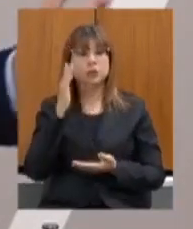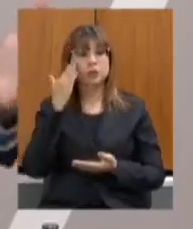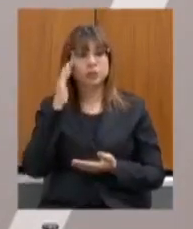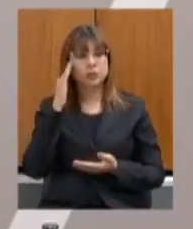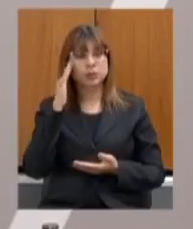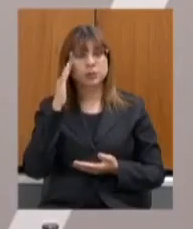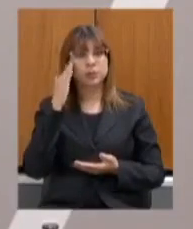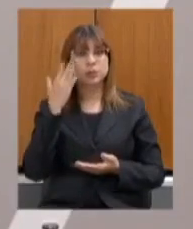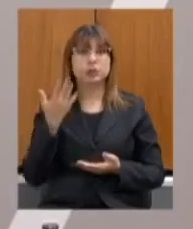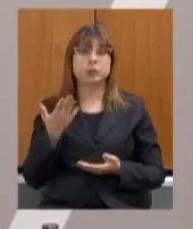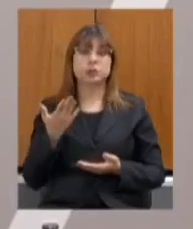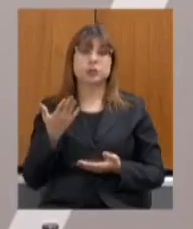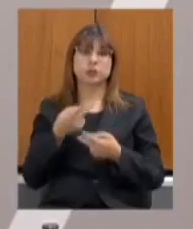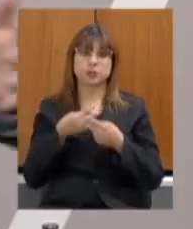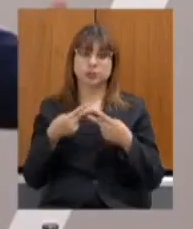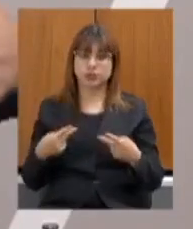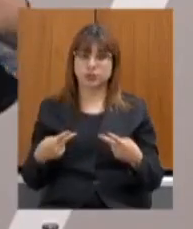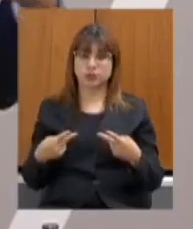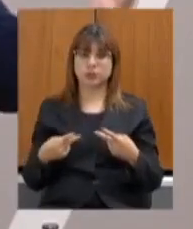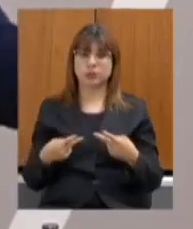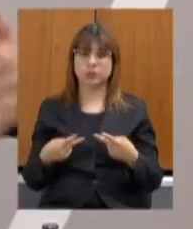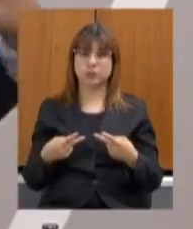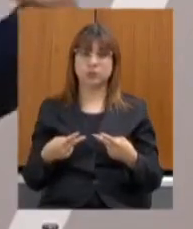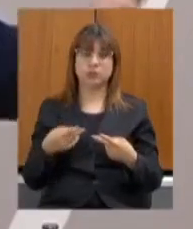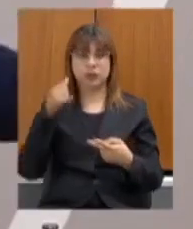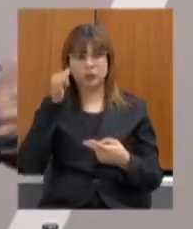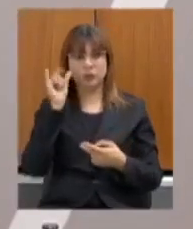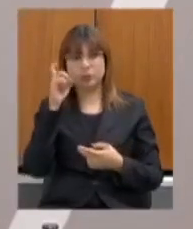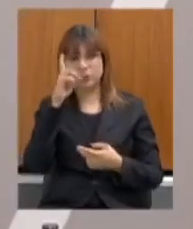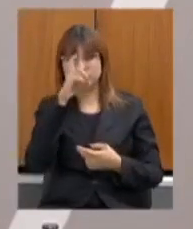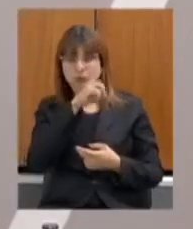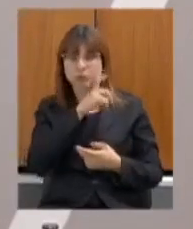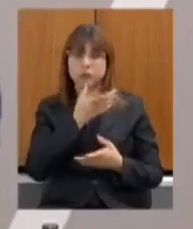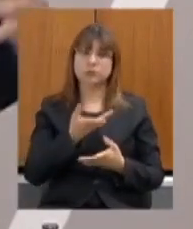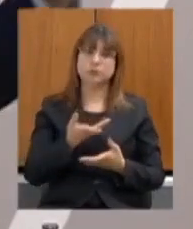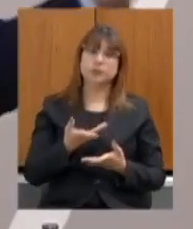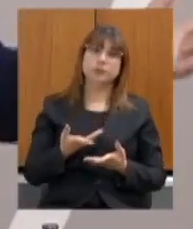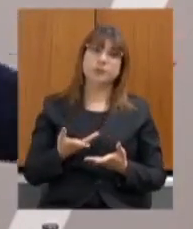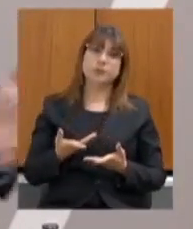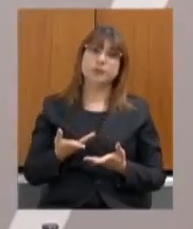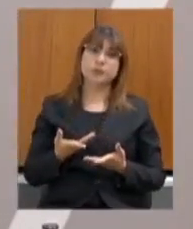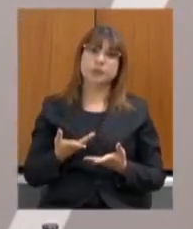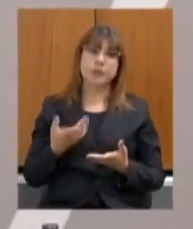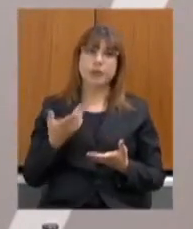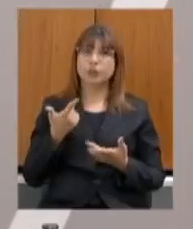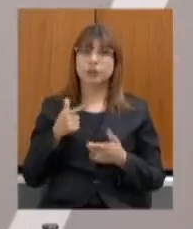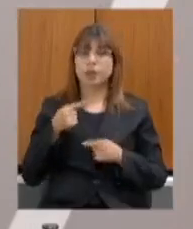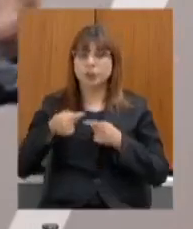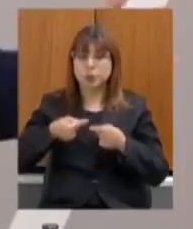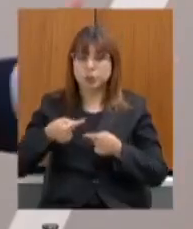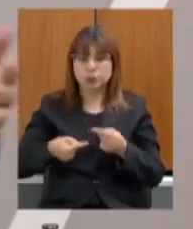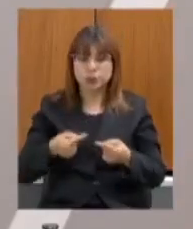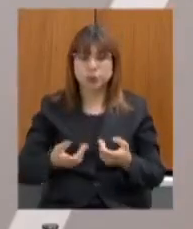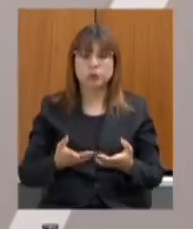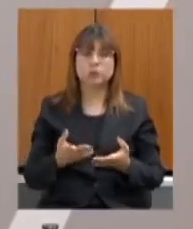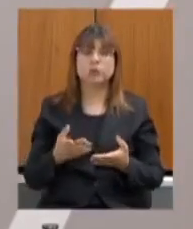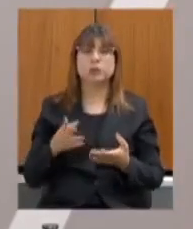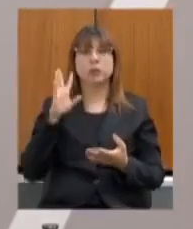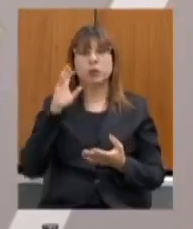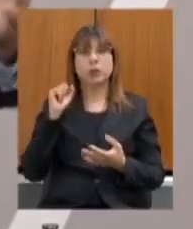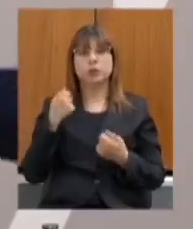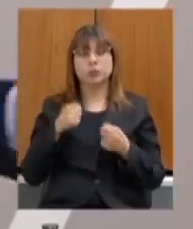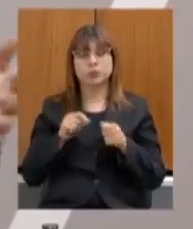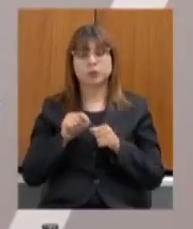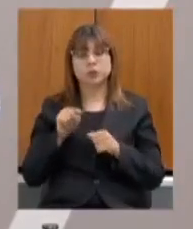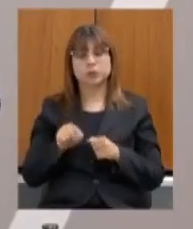melhor maneira as coisas, não dificulta, não cria transtornos, não burocratiza, e eu acho que é assim que tem que ser,